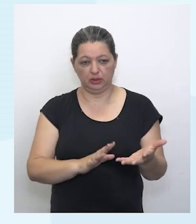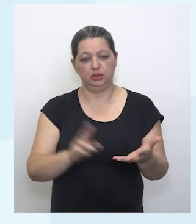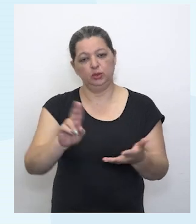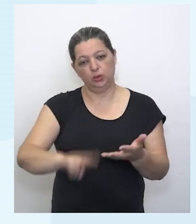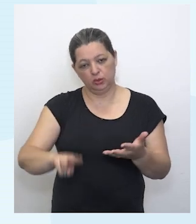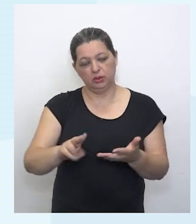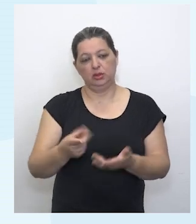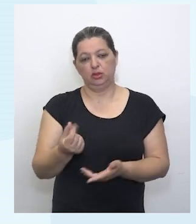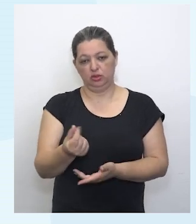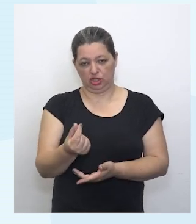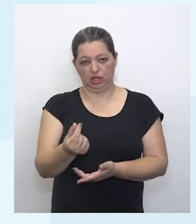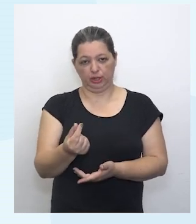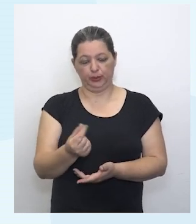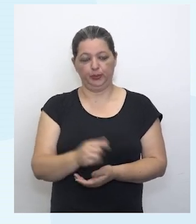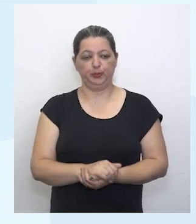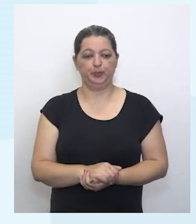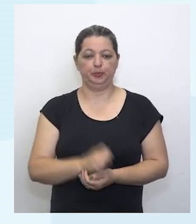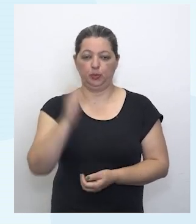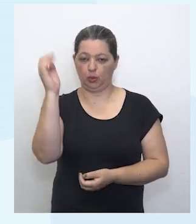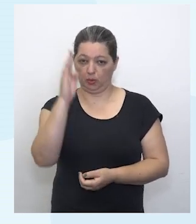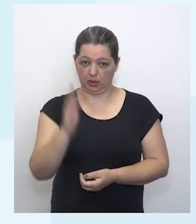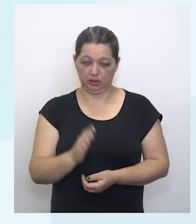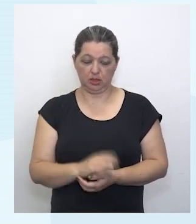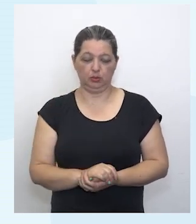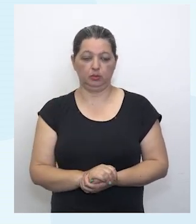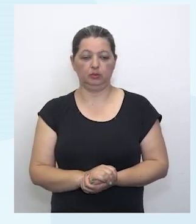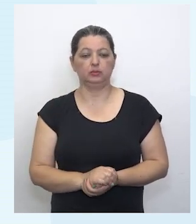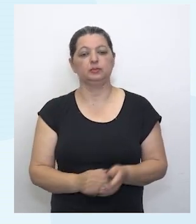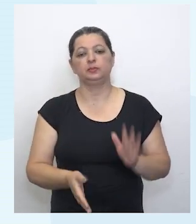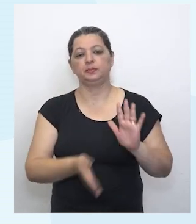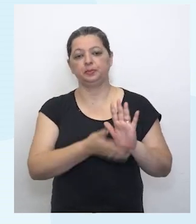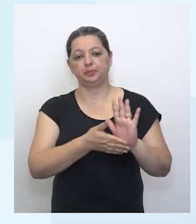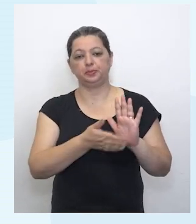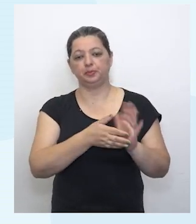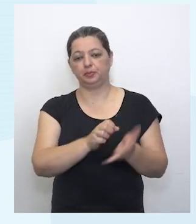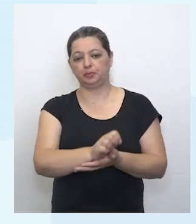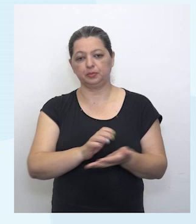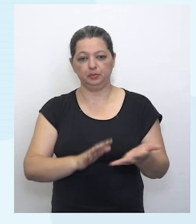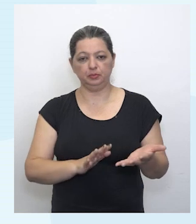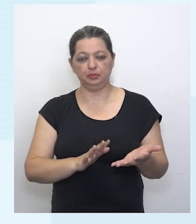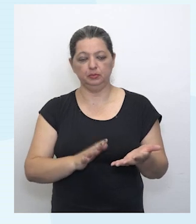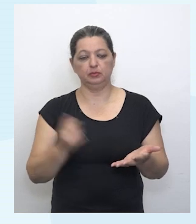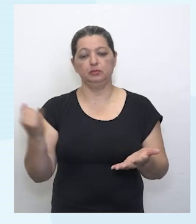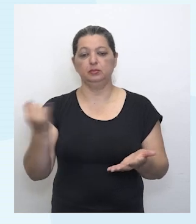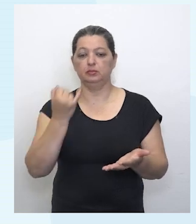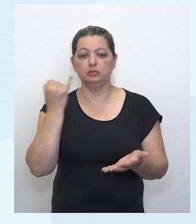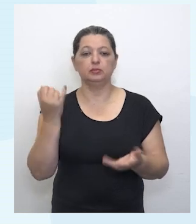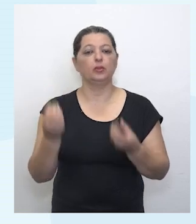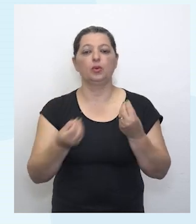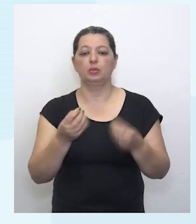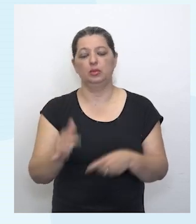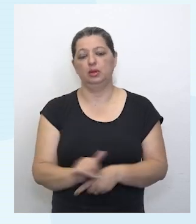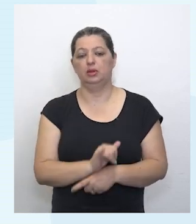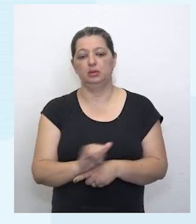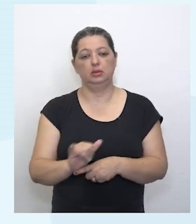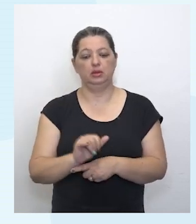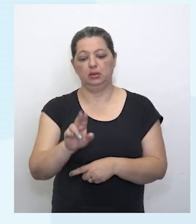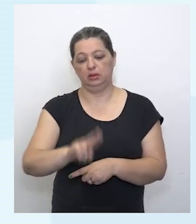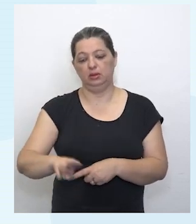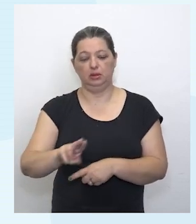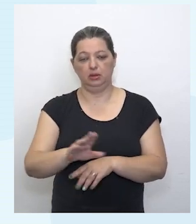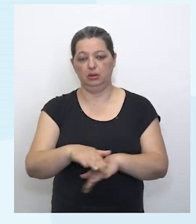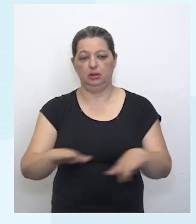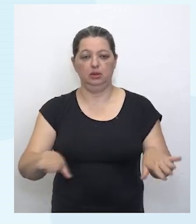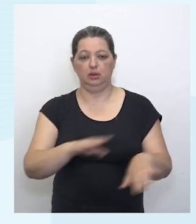monetário brasileiro, e ao propor essa atividade, é importante a gente verificar as estratégias que os estudantes vão utilizar para